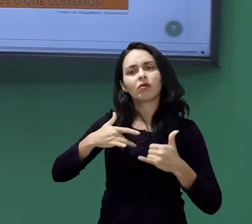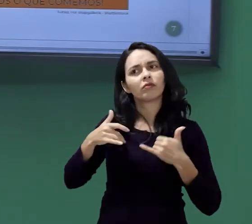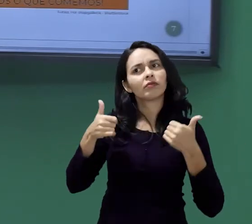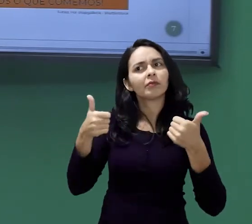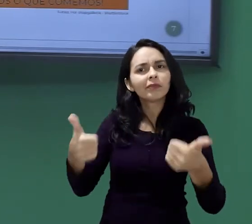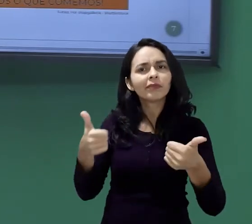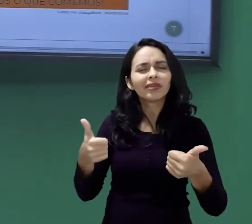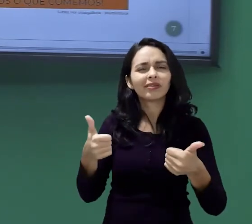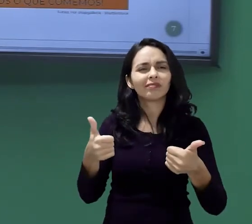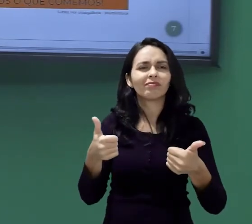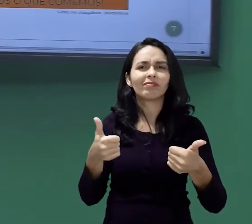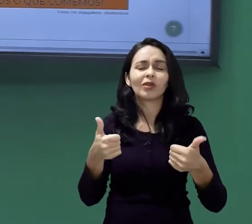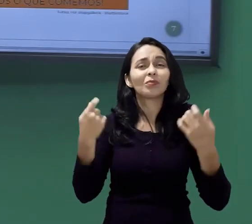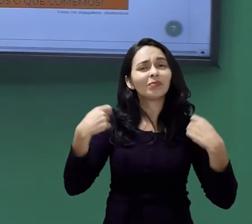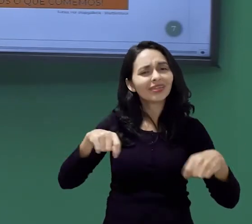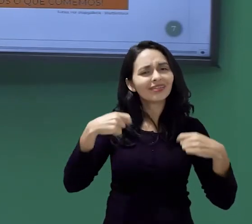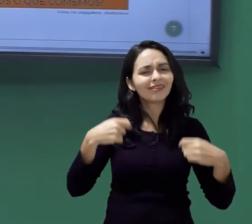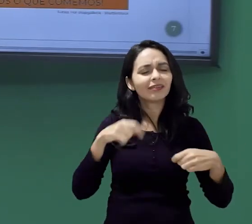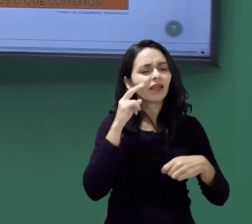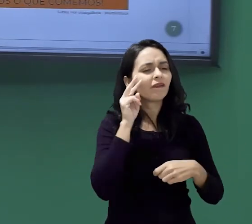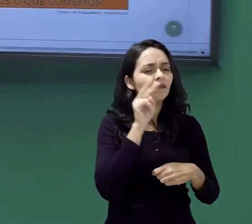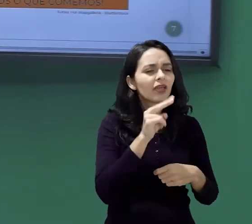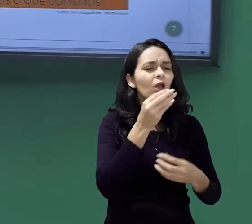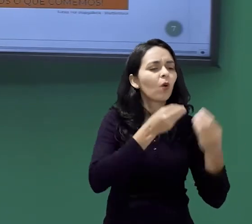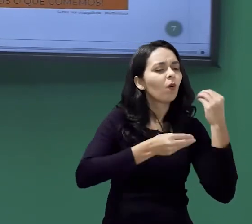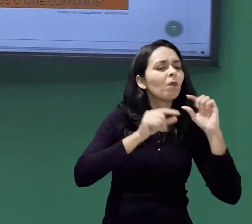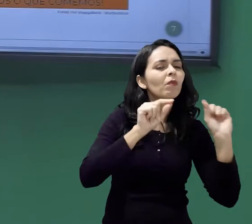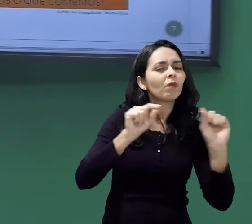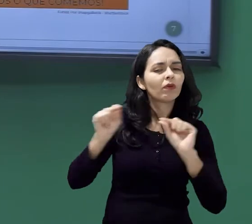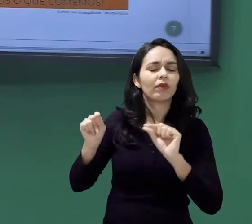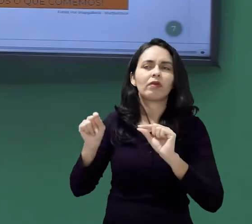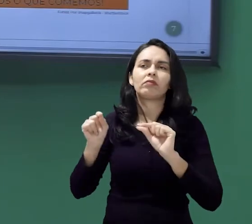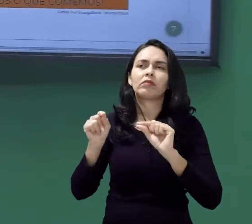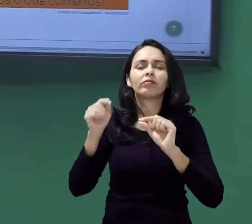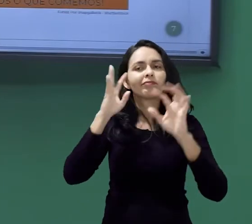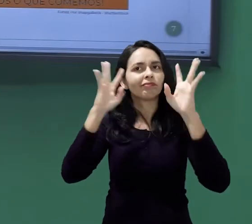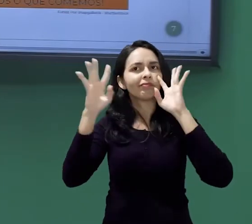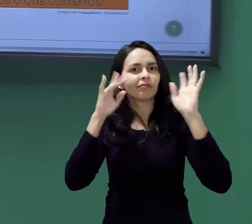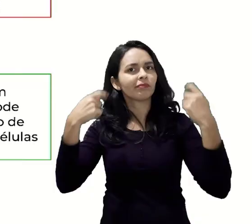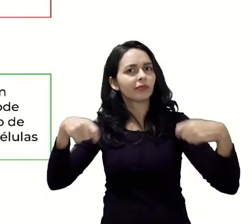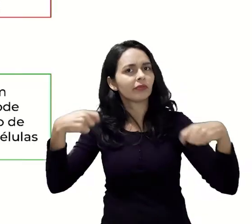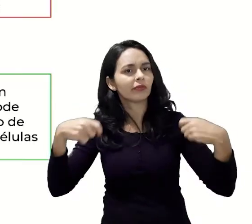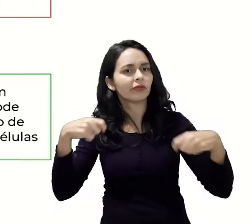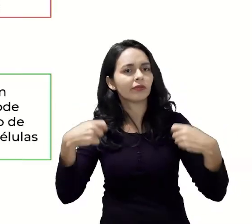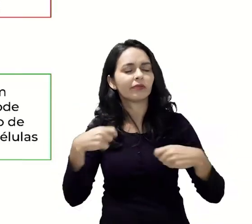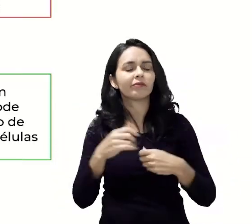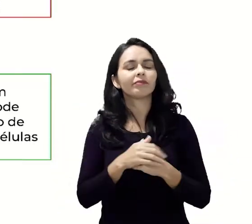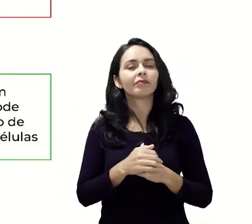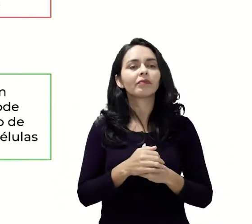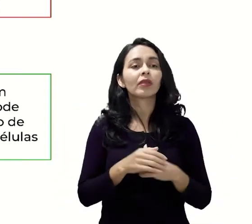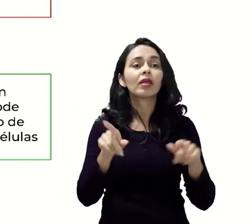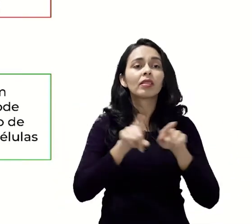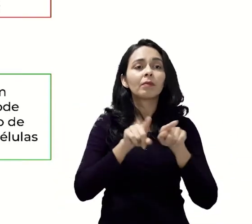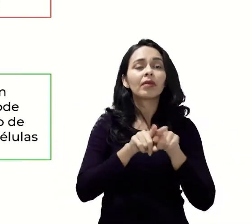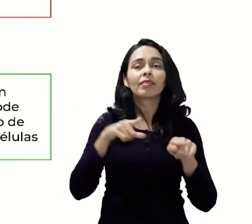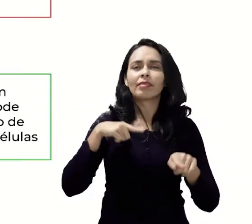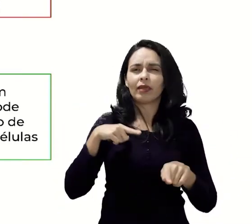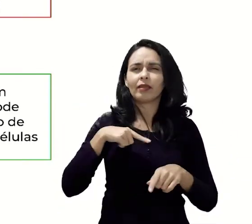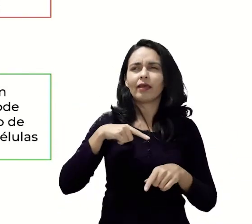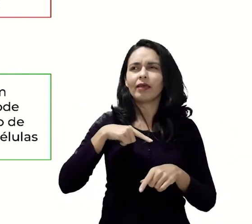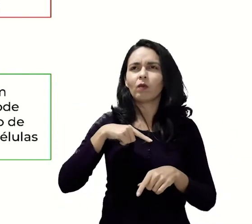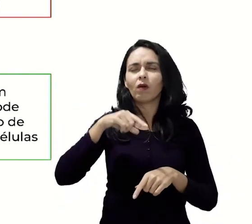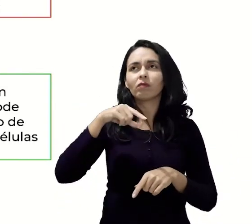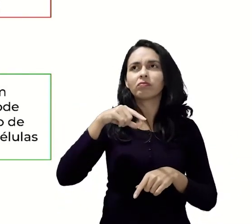precisamos verificar justamente todas as nossas refeições no dia a dia existe as